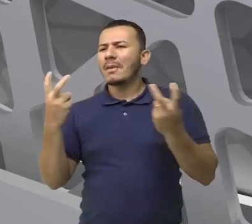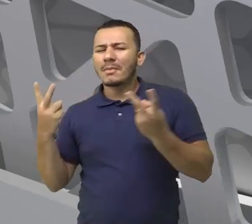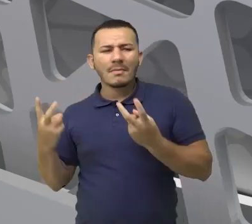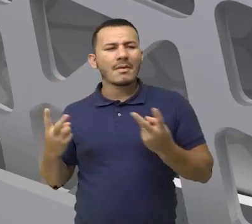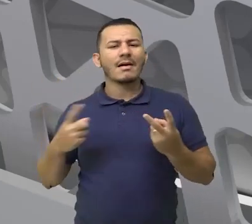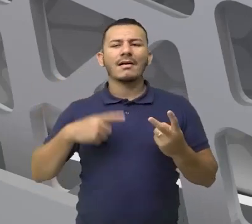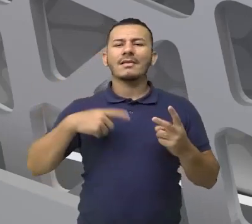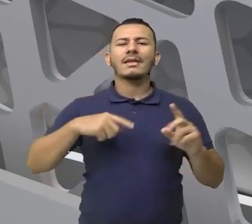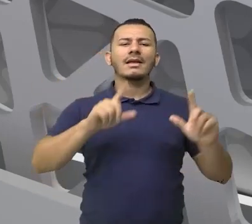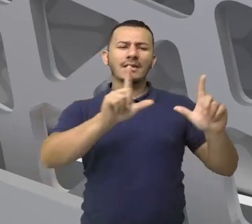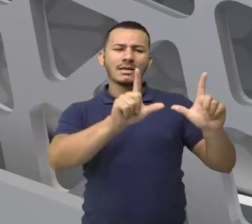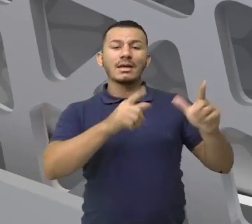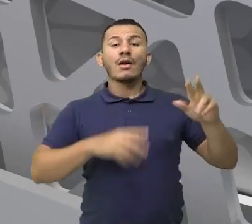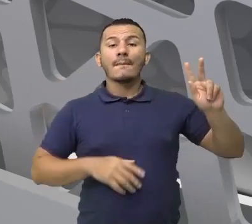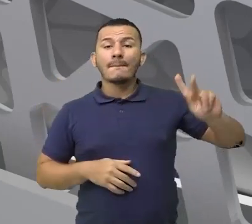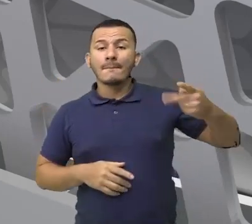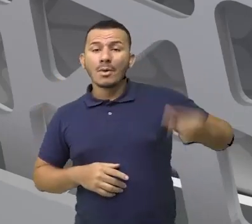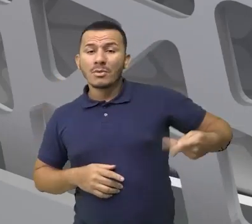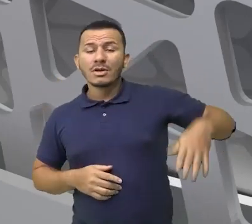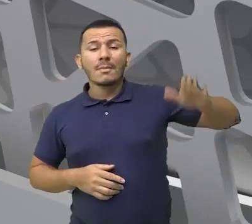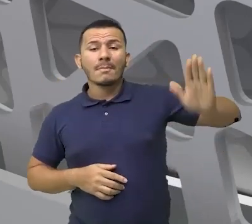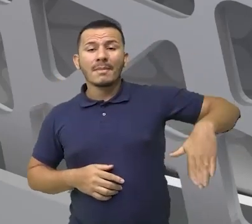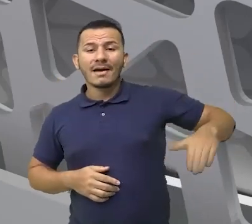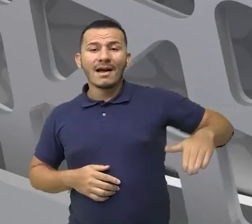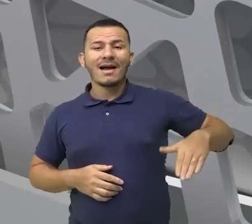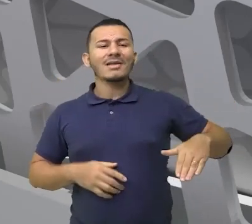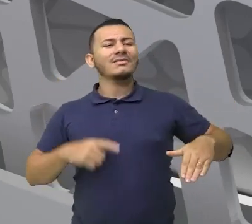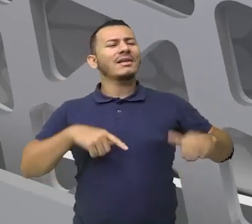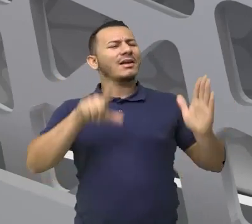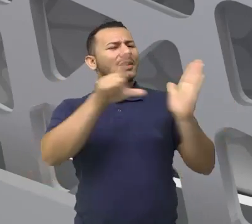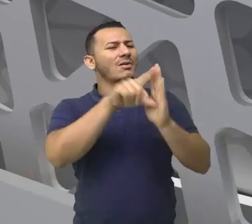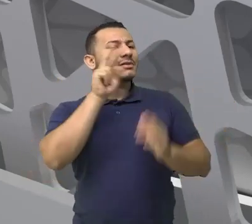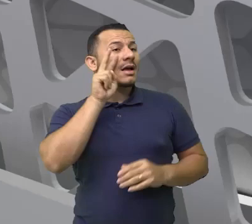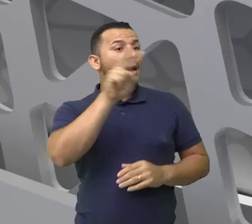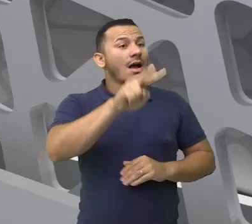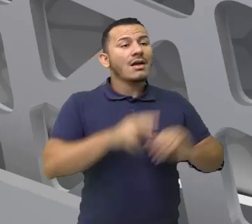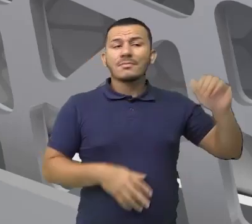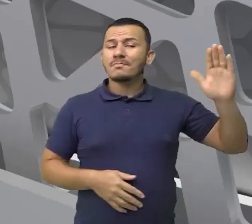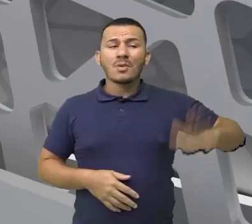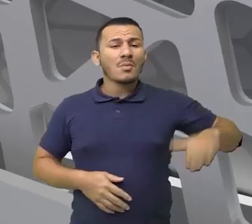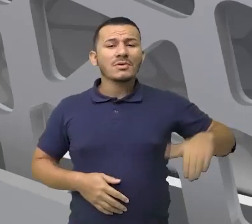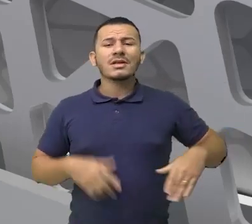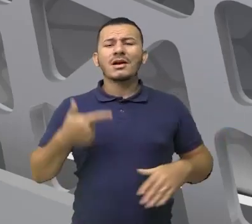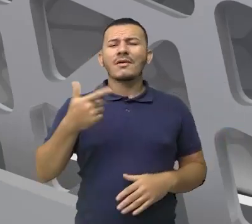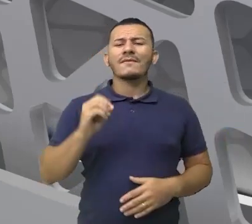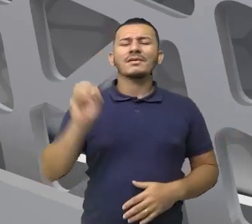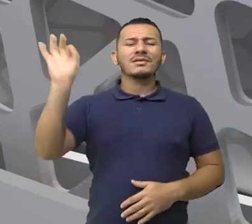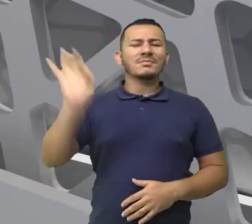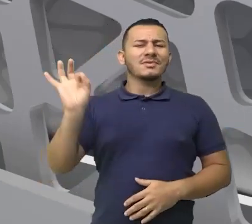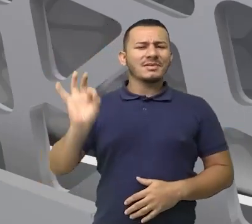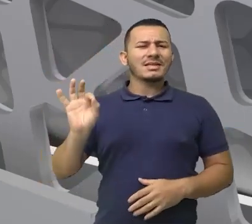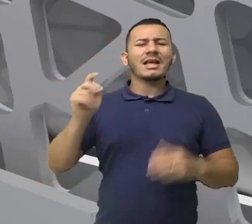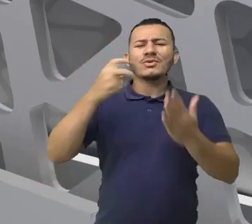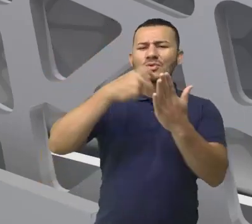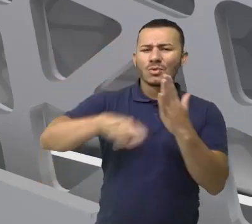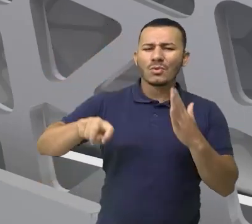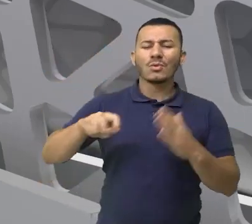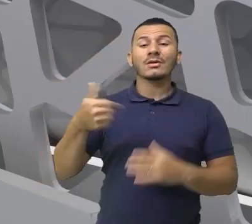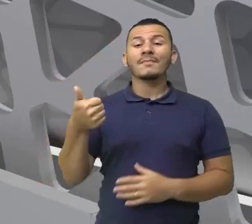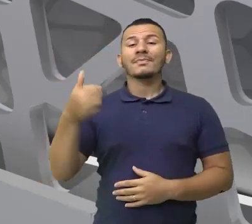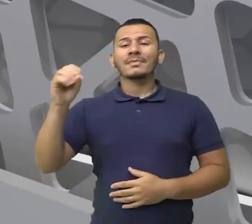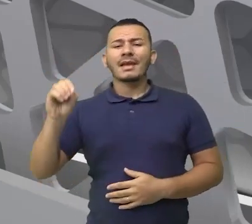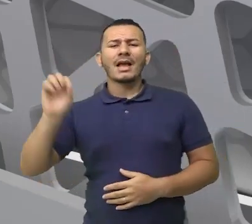aí de promoção, né? Você passa lá na frente da loja, tá lá, promoção, 20% de desconto,